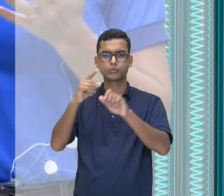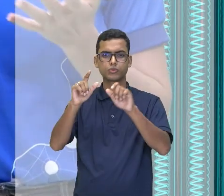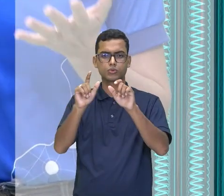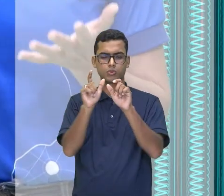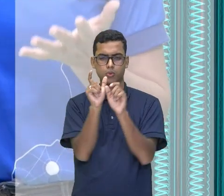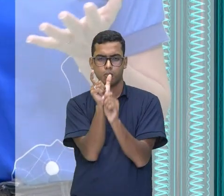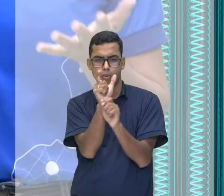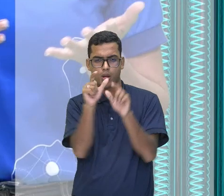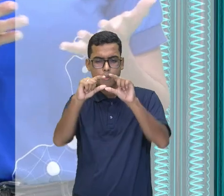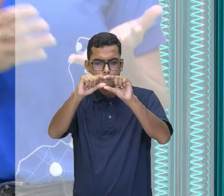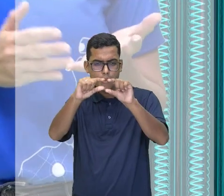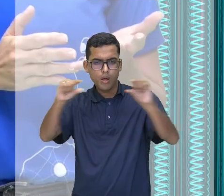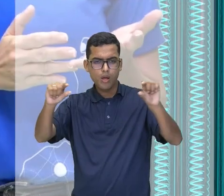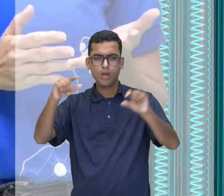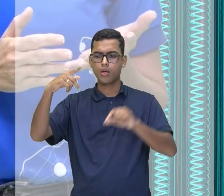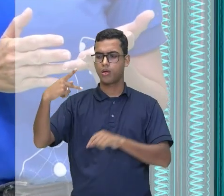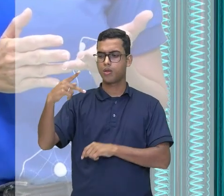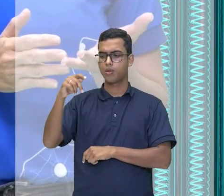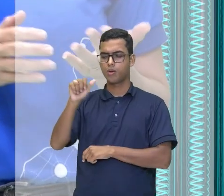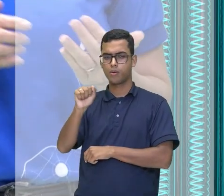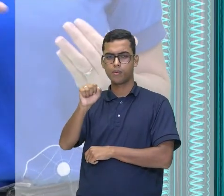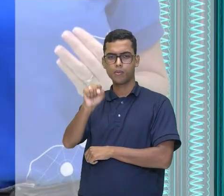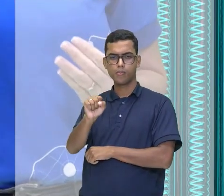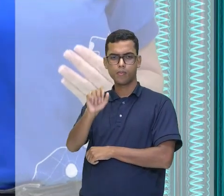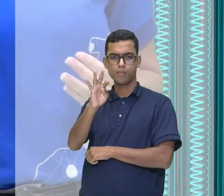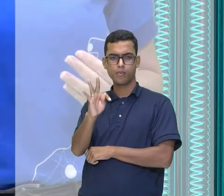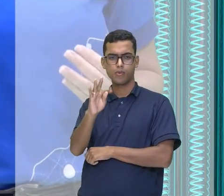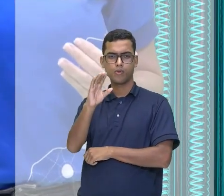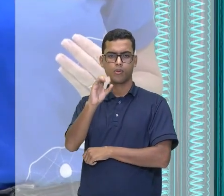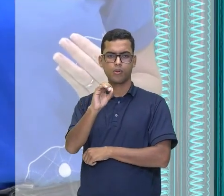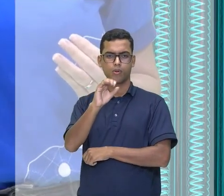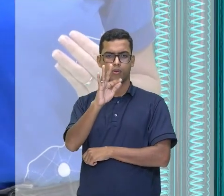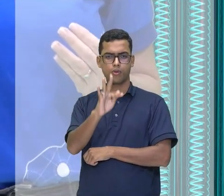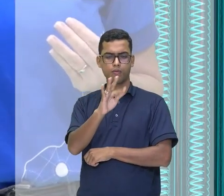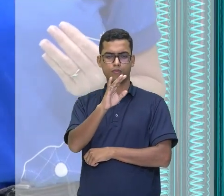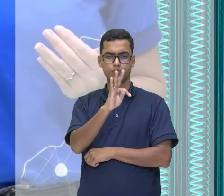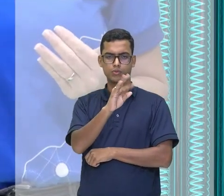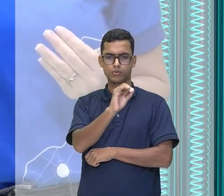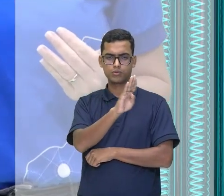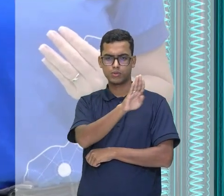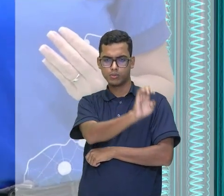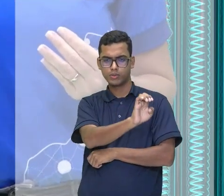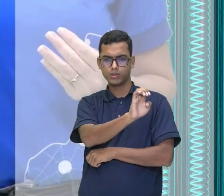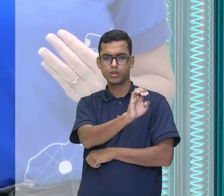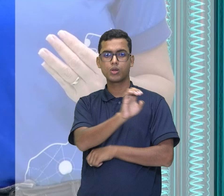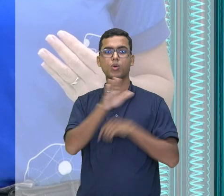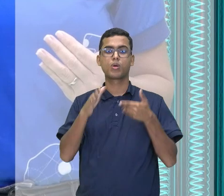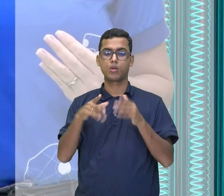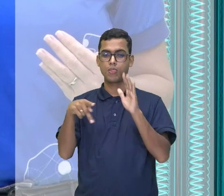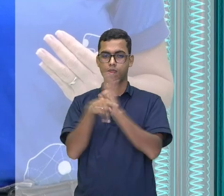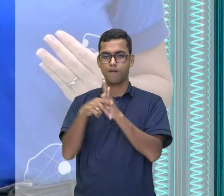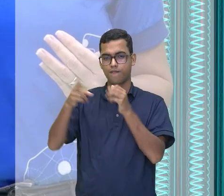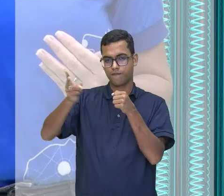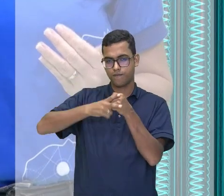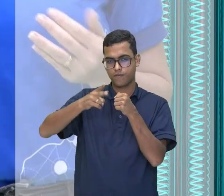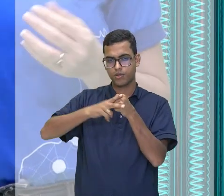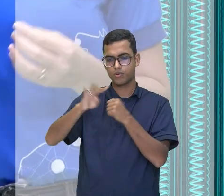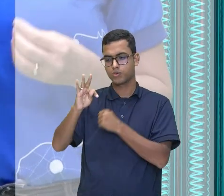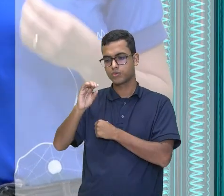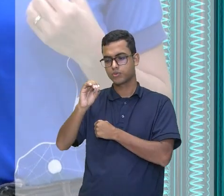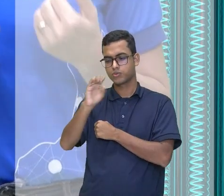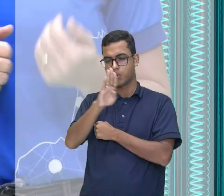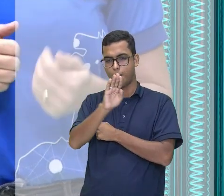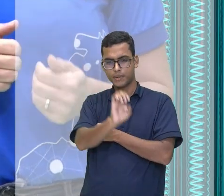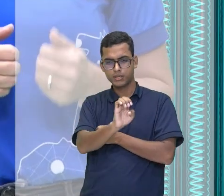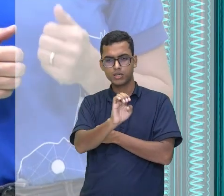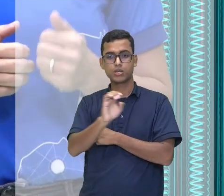utilizar o past of to be. O que é isso? O passado do verbo to be. Nesse caso aqui, como